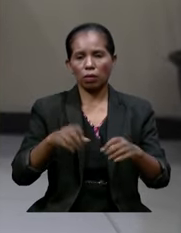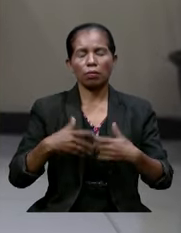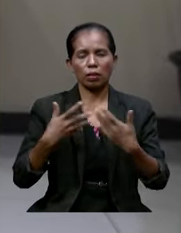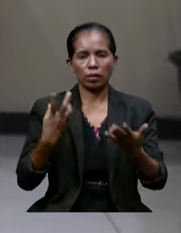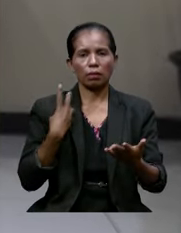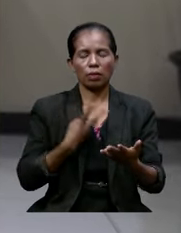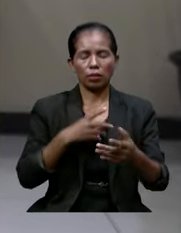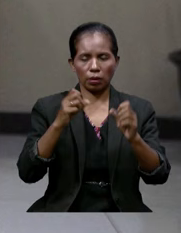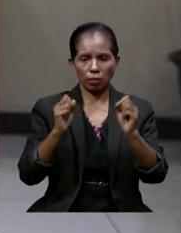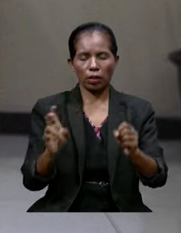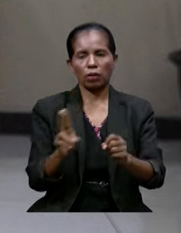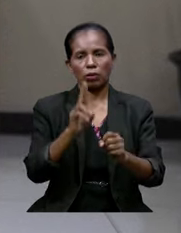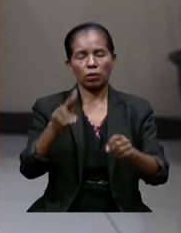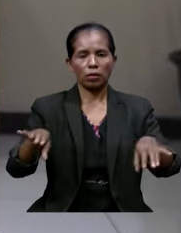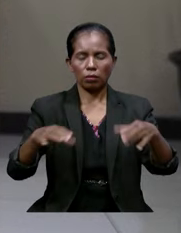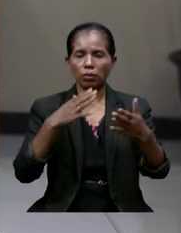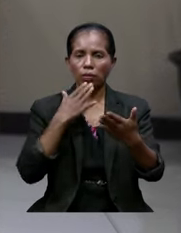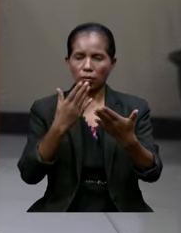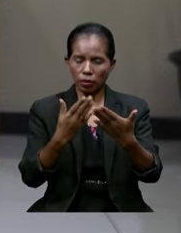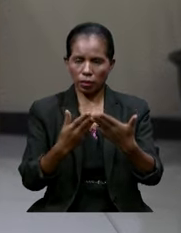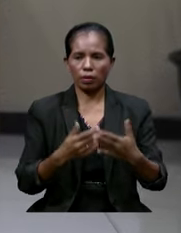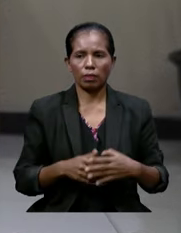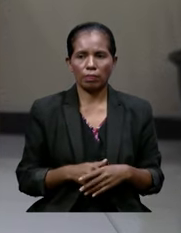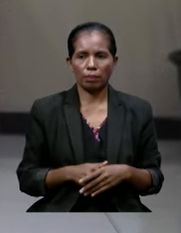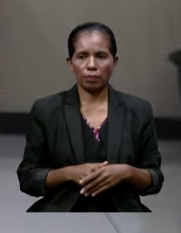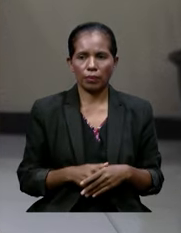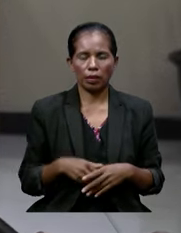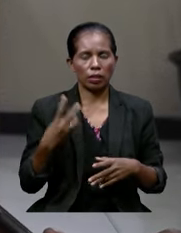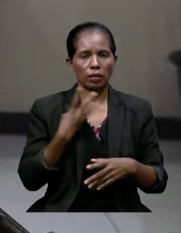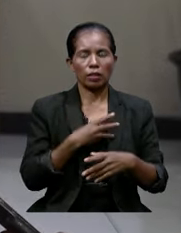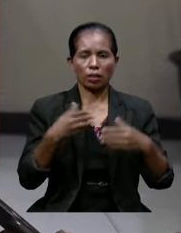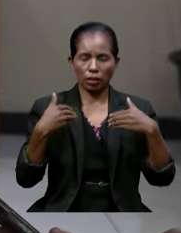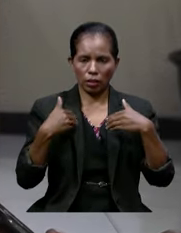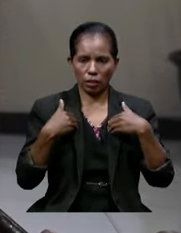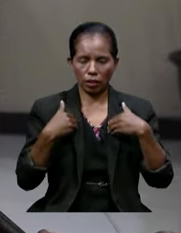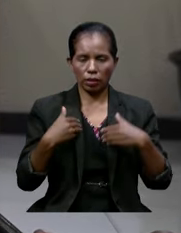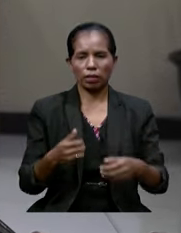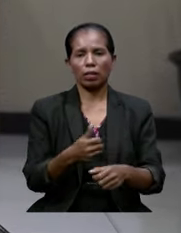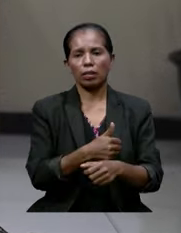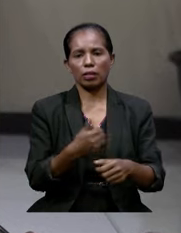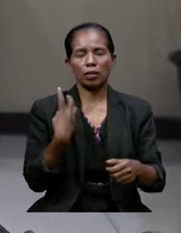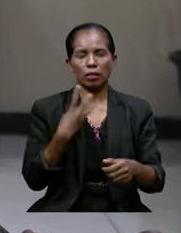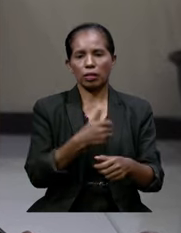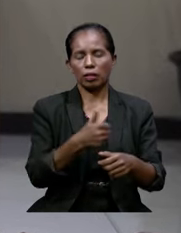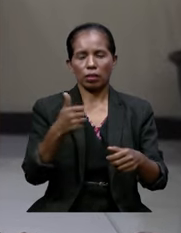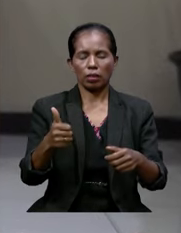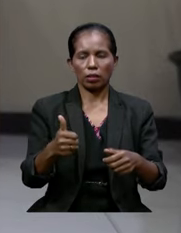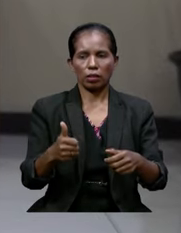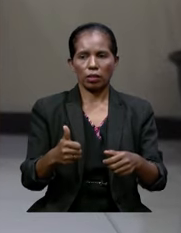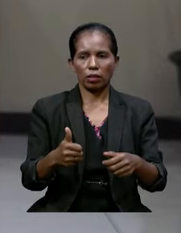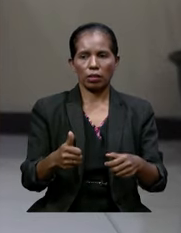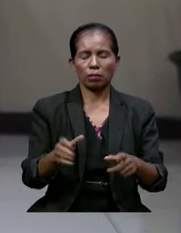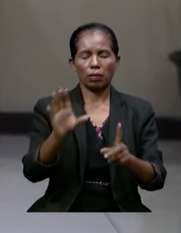bele aproveita recursu nebe mak kita iya. Liuli mungkin parte potensi dari